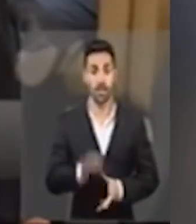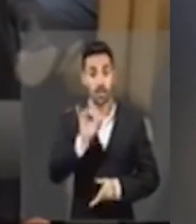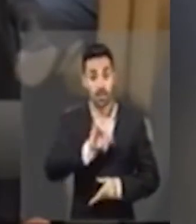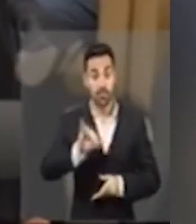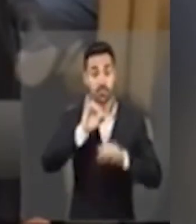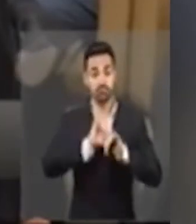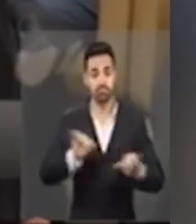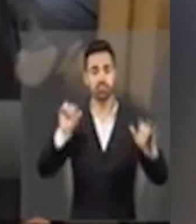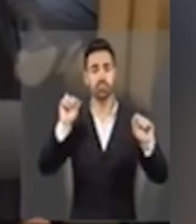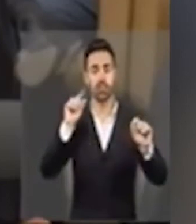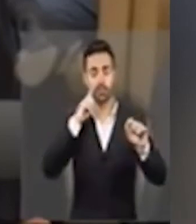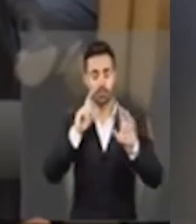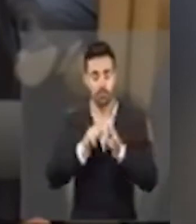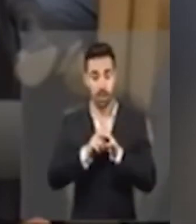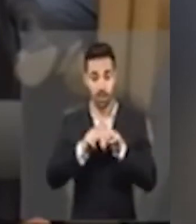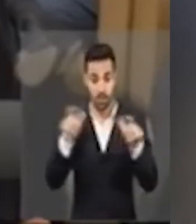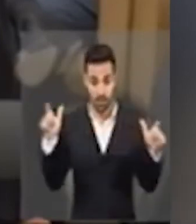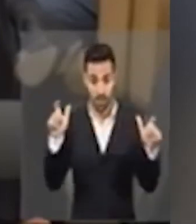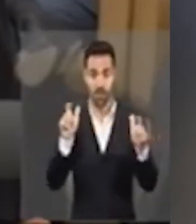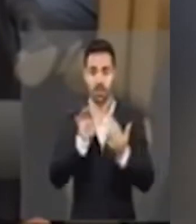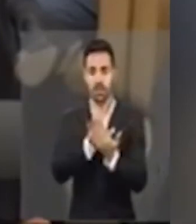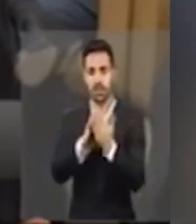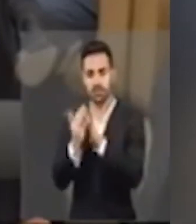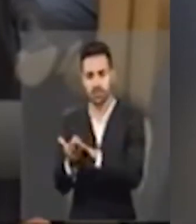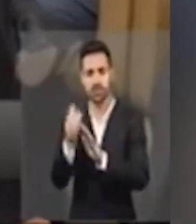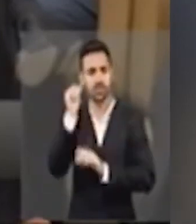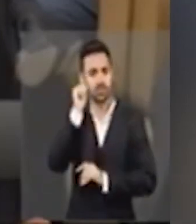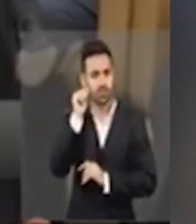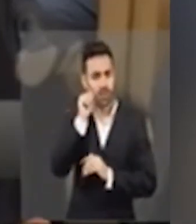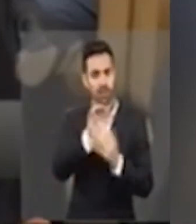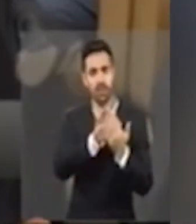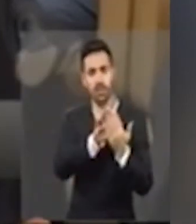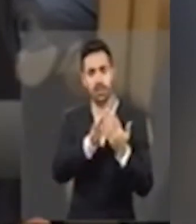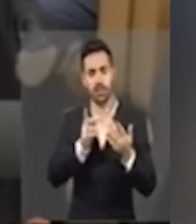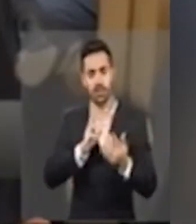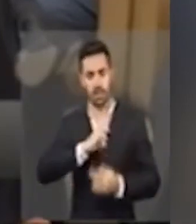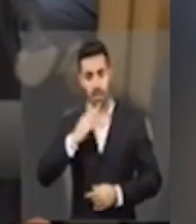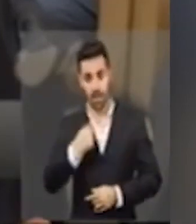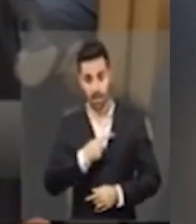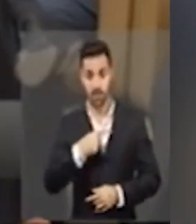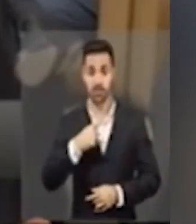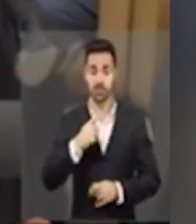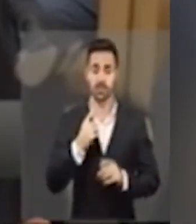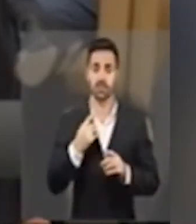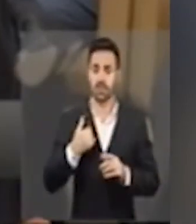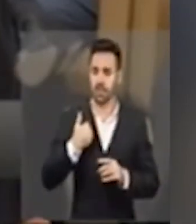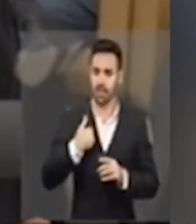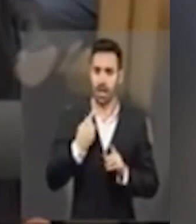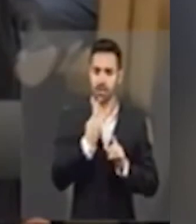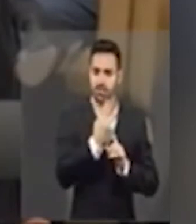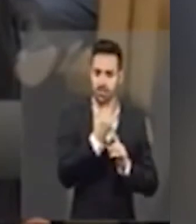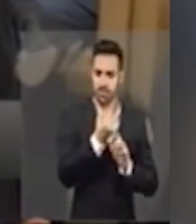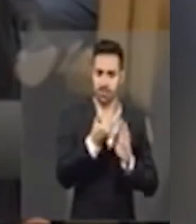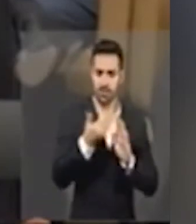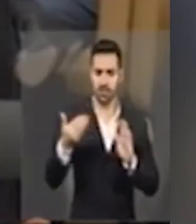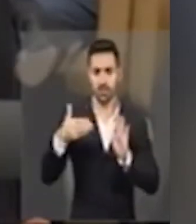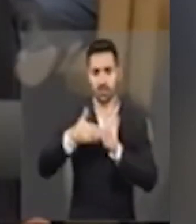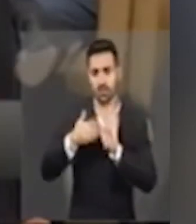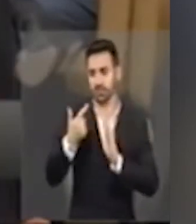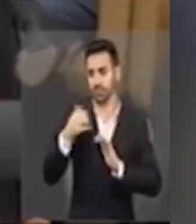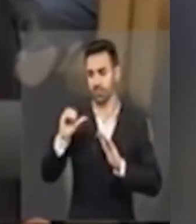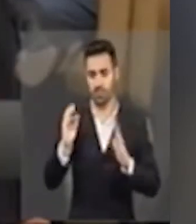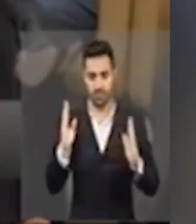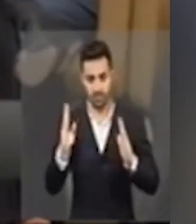maioria das das travestis e mulheres transexuais que morrem tem entre 16 e 29 anos